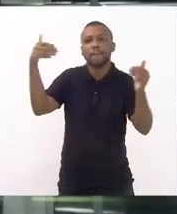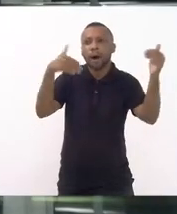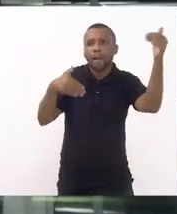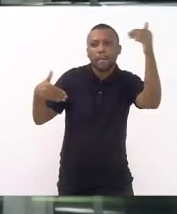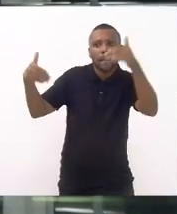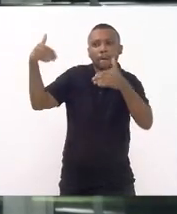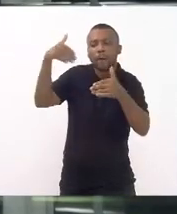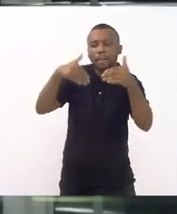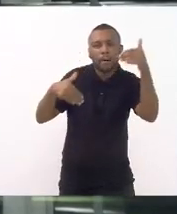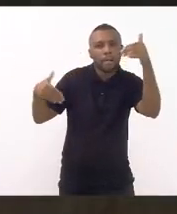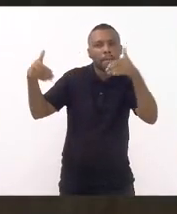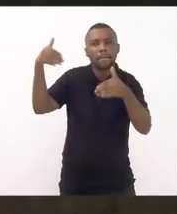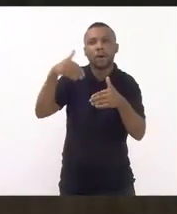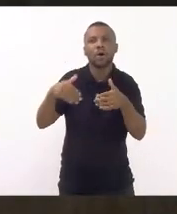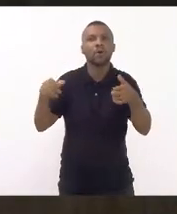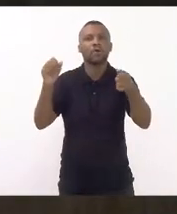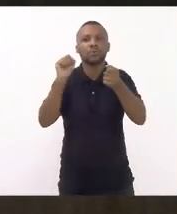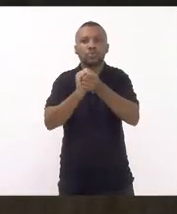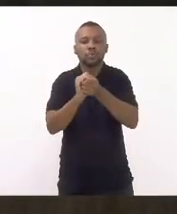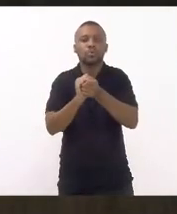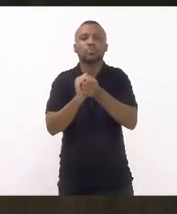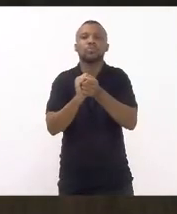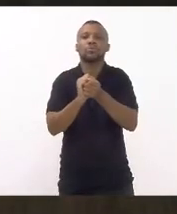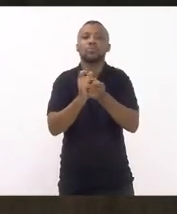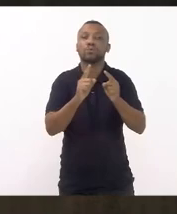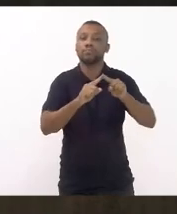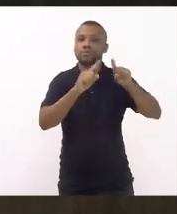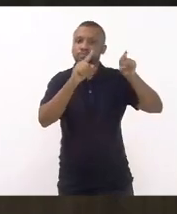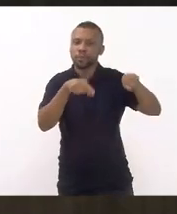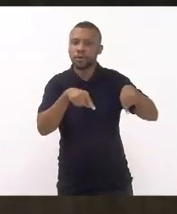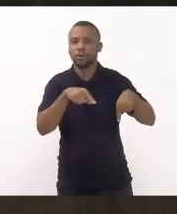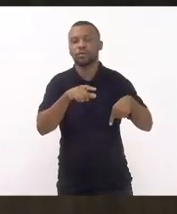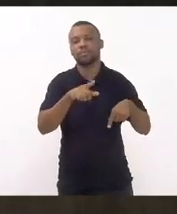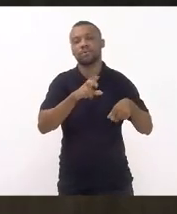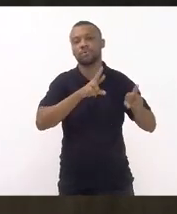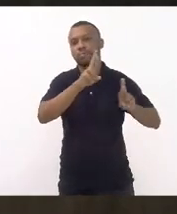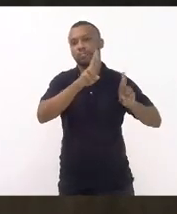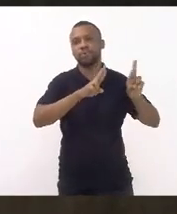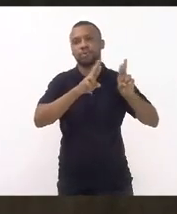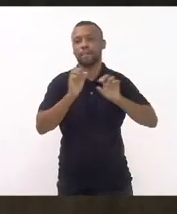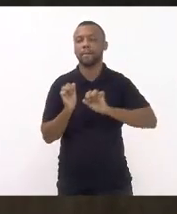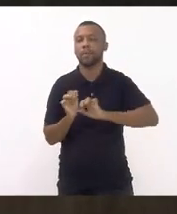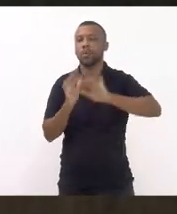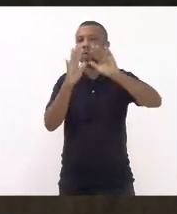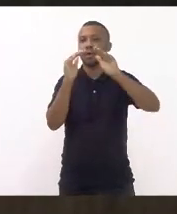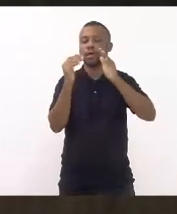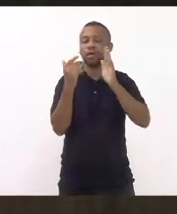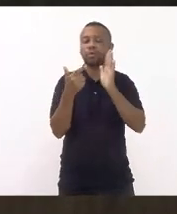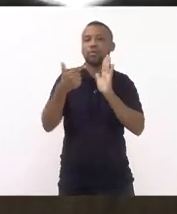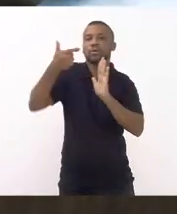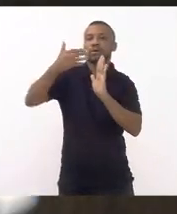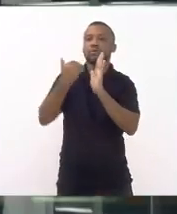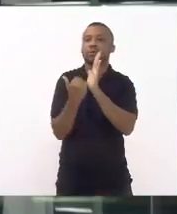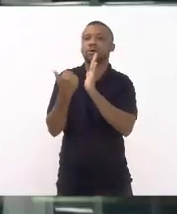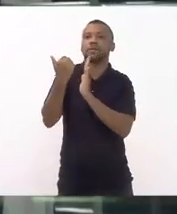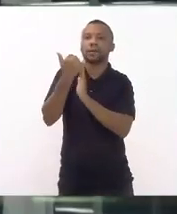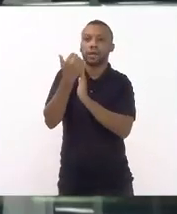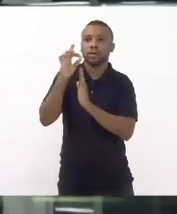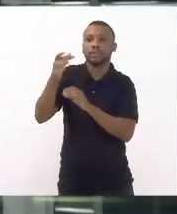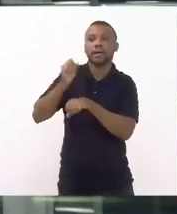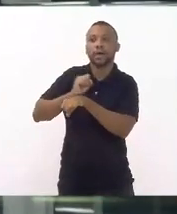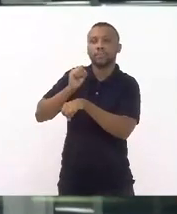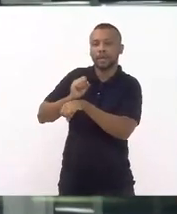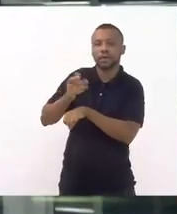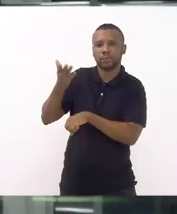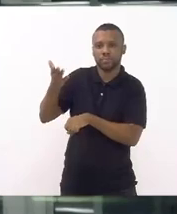formar com os outros agentes de segurança socioeducativa aqui em cima. Só está aguardando a...